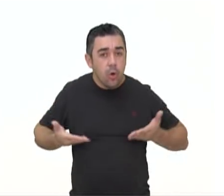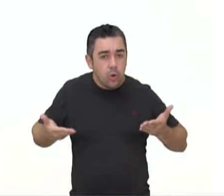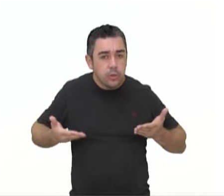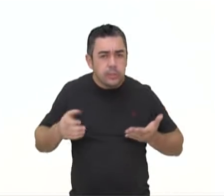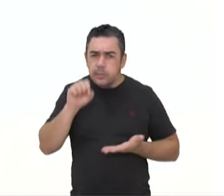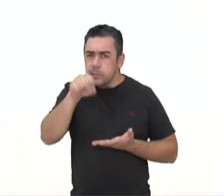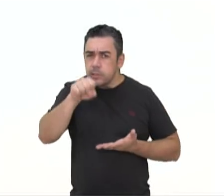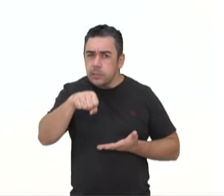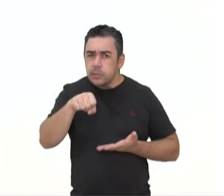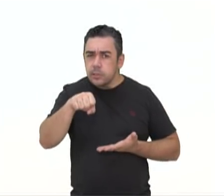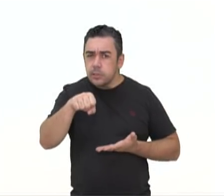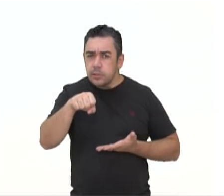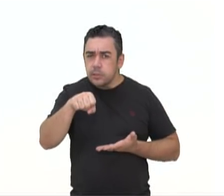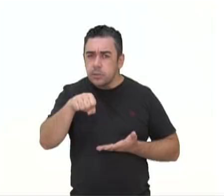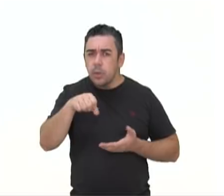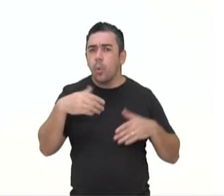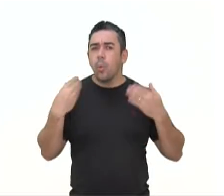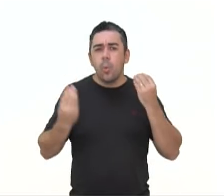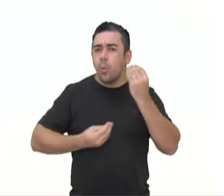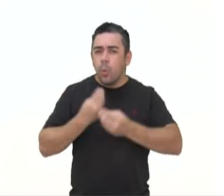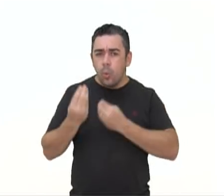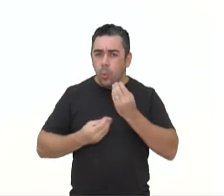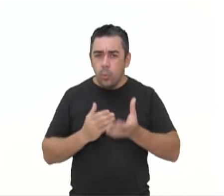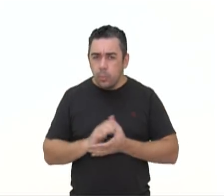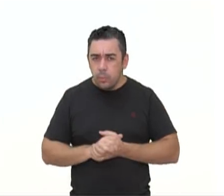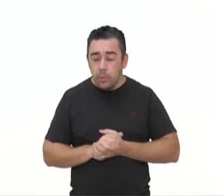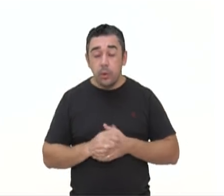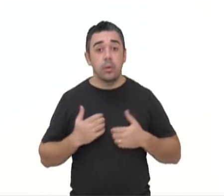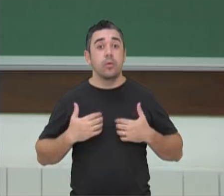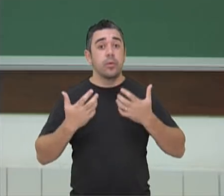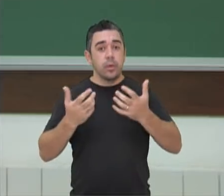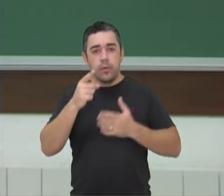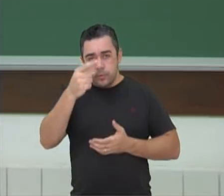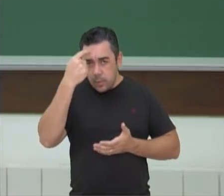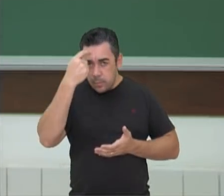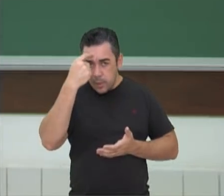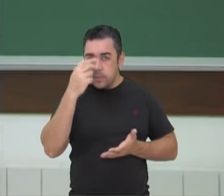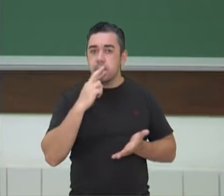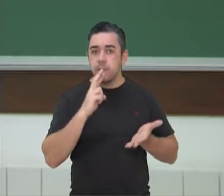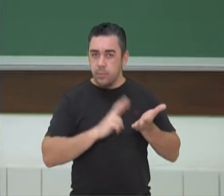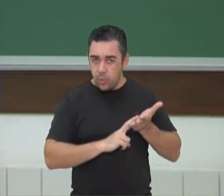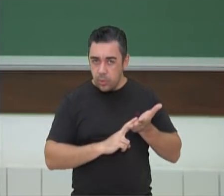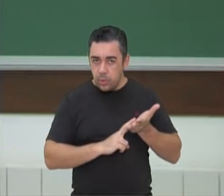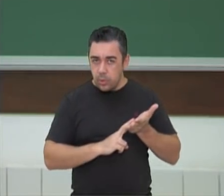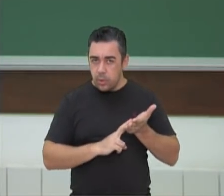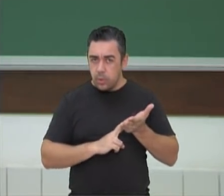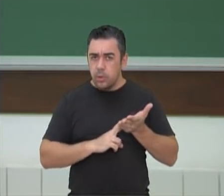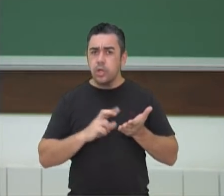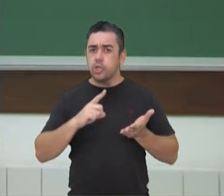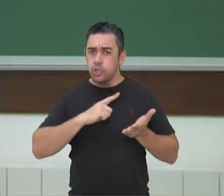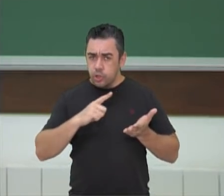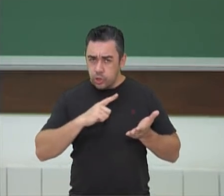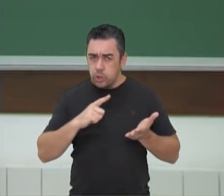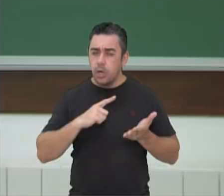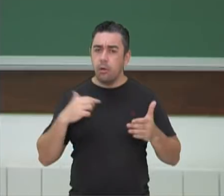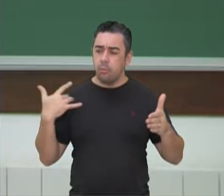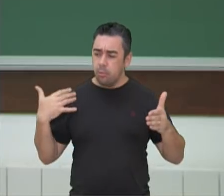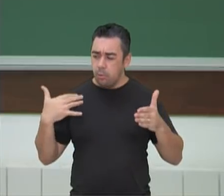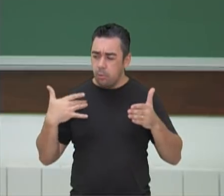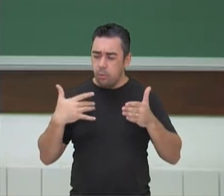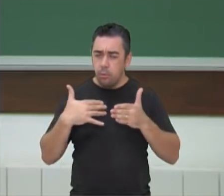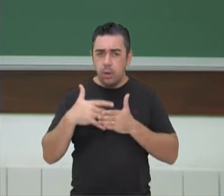será que sim? De que maneira? Então eu quero que você pense nesse exercício. Eu tive ao longo da história